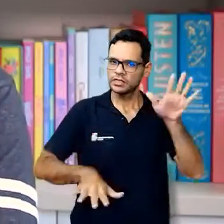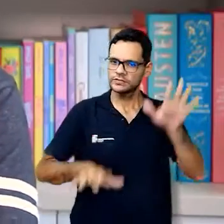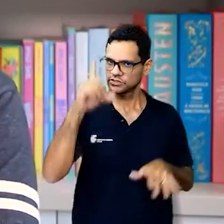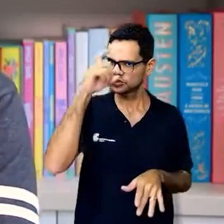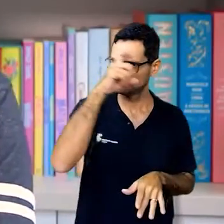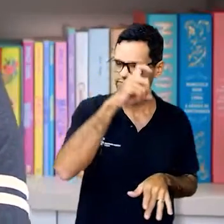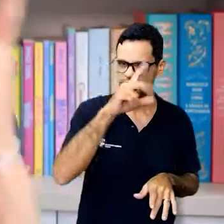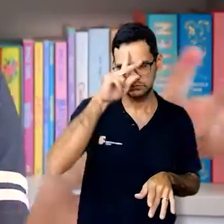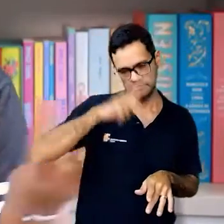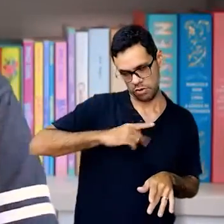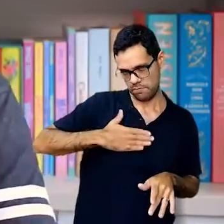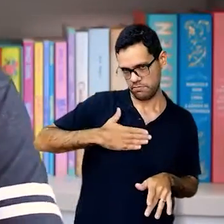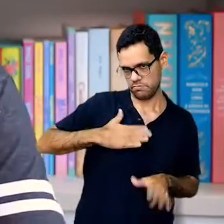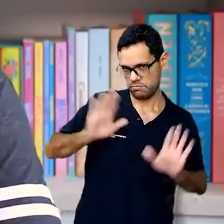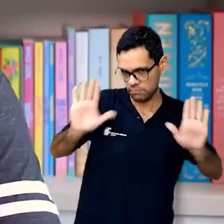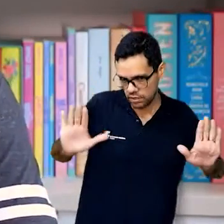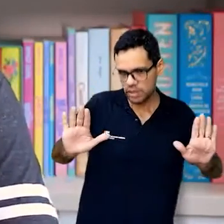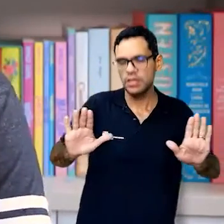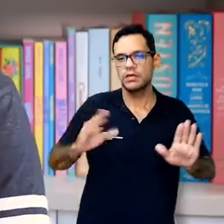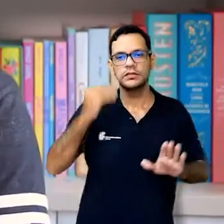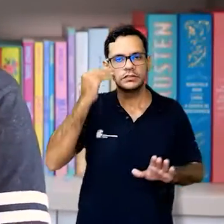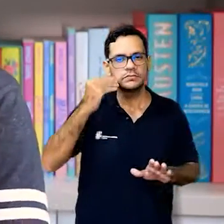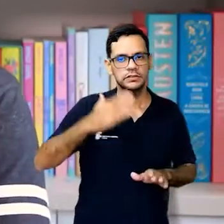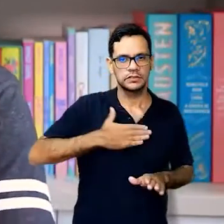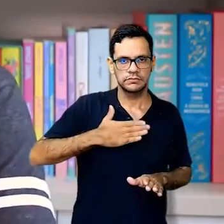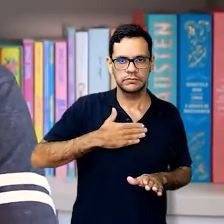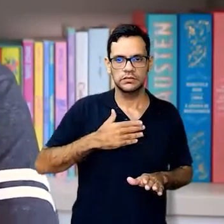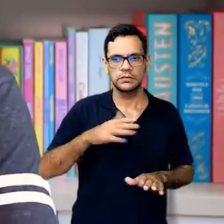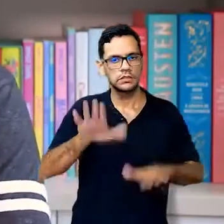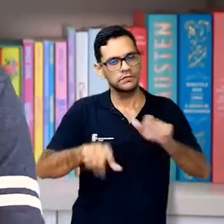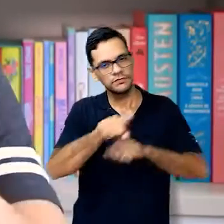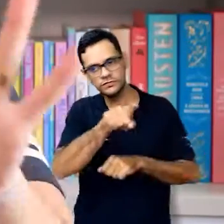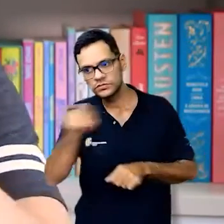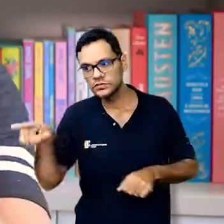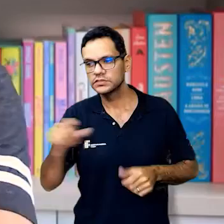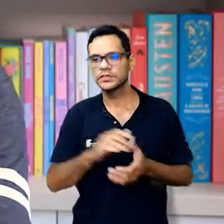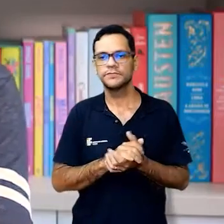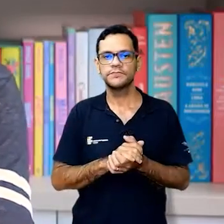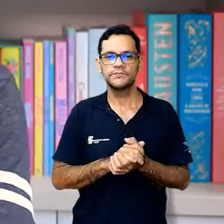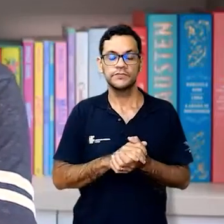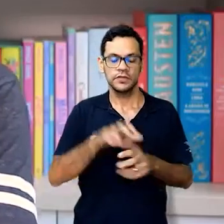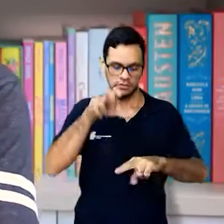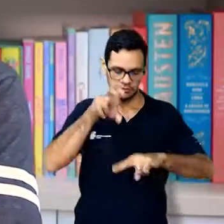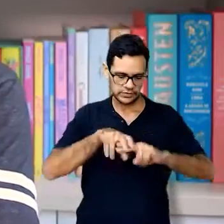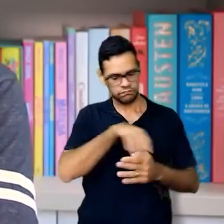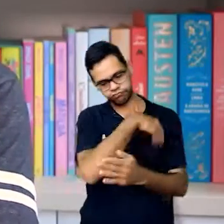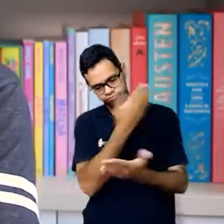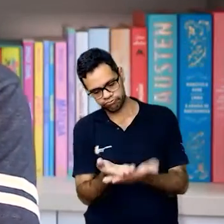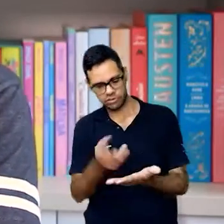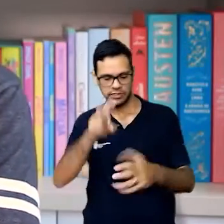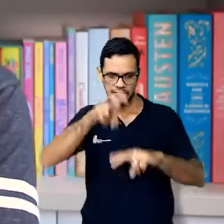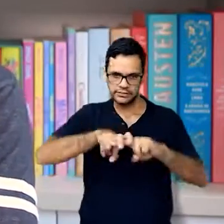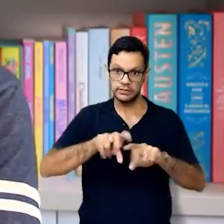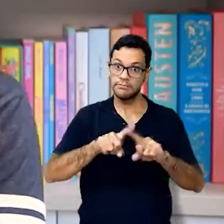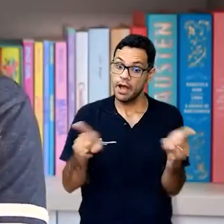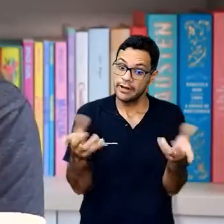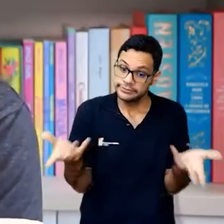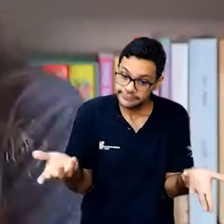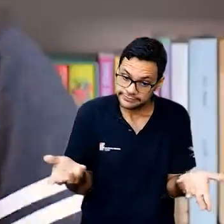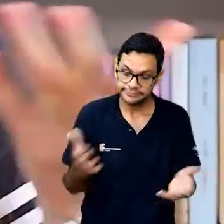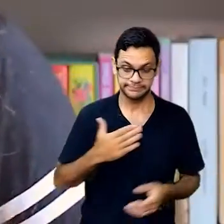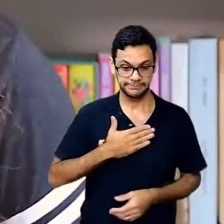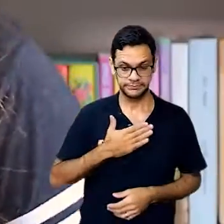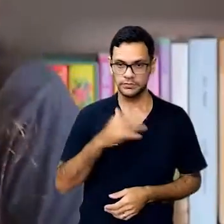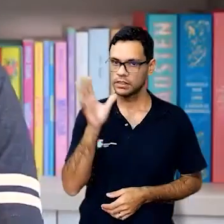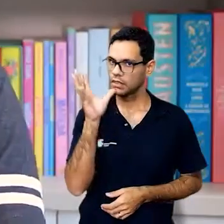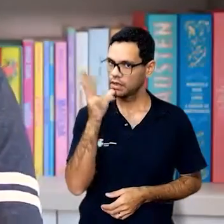né, porque, às vezes, é uma coisa muito pessoal, né, gente? Eu tô falando, assim, da minha experiência, né? Pode ser que você tenha lido, assim, tipo, em uma sentada, em uma tarde, meia hora, mentira.